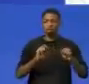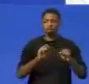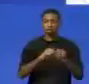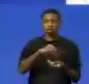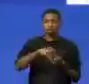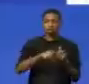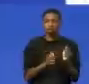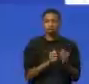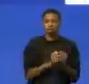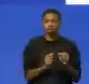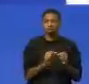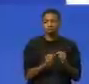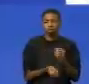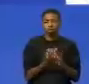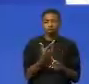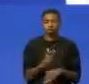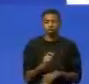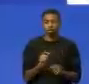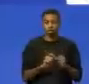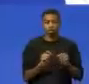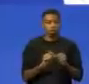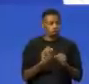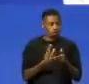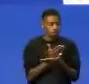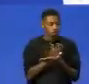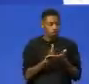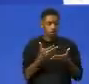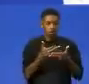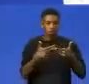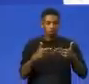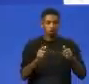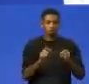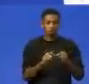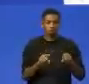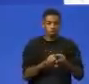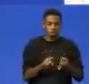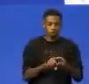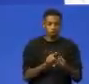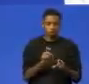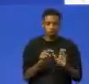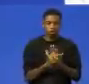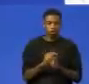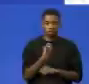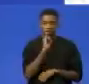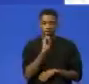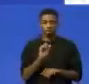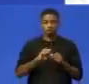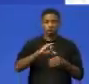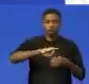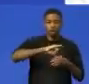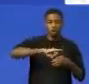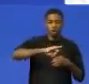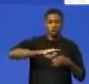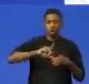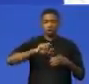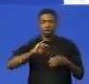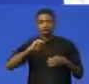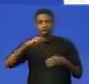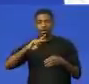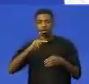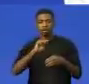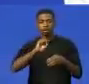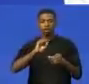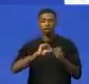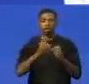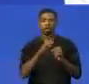elevadas. Ele fornece um fluxograma de separação desses componentes e pergunta, o óleo de linhaça será obtido em qual